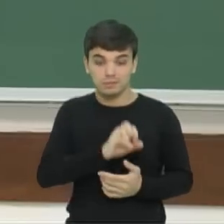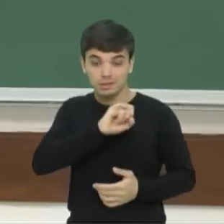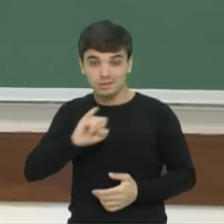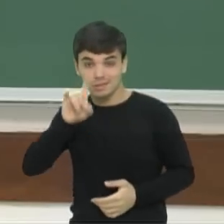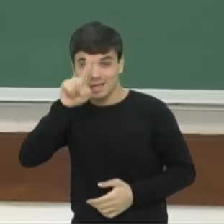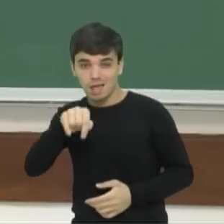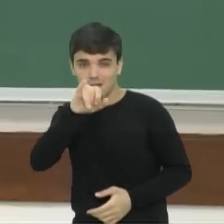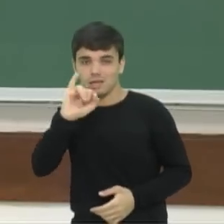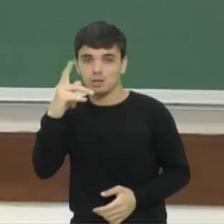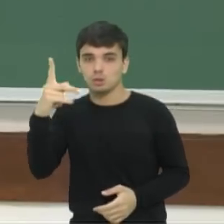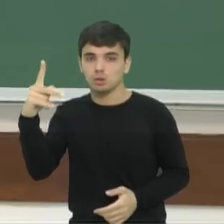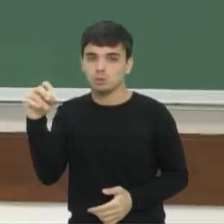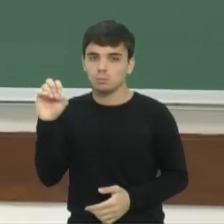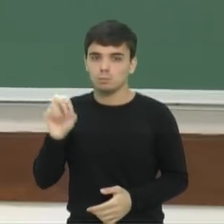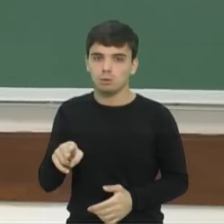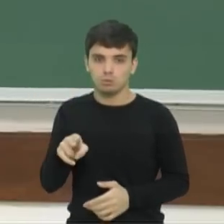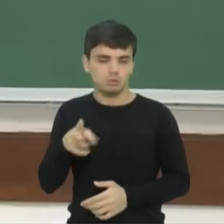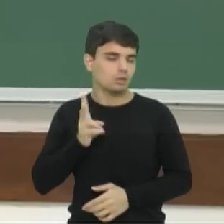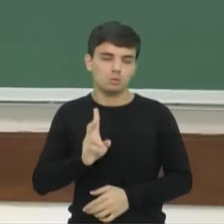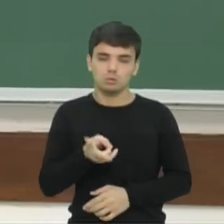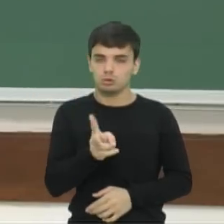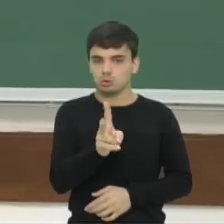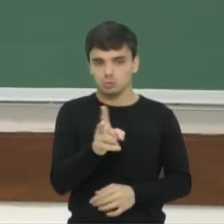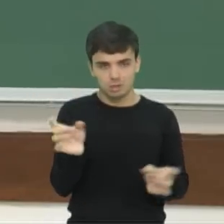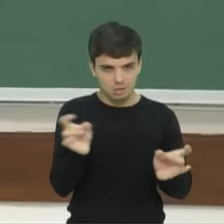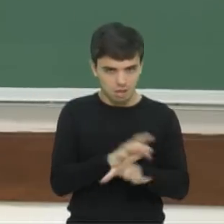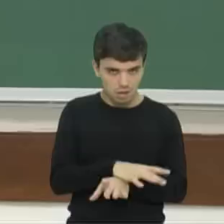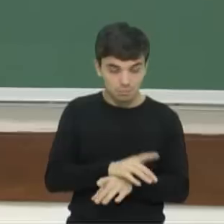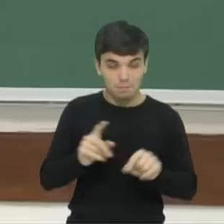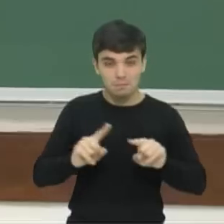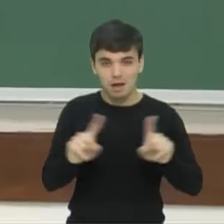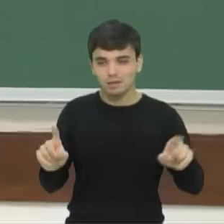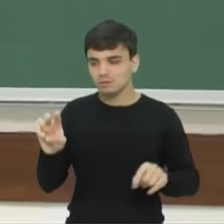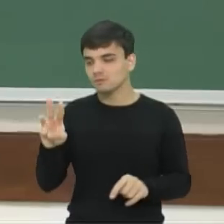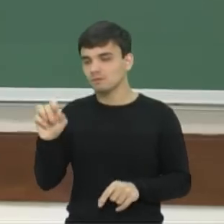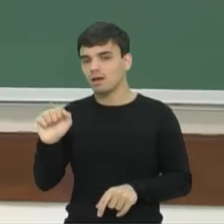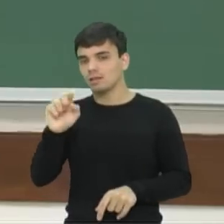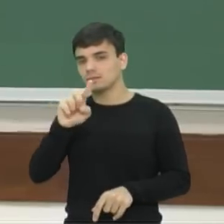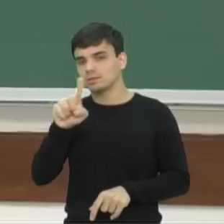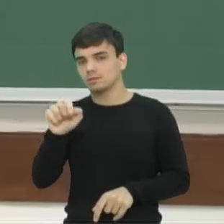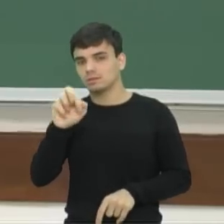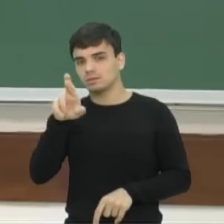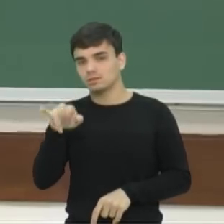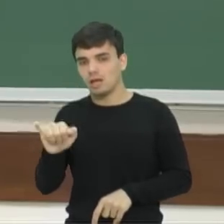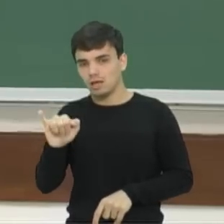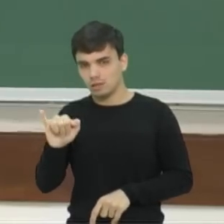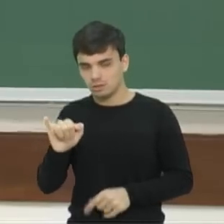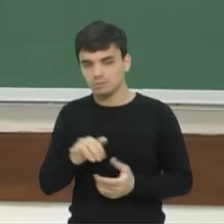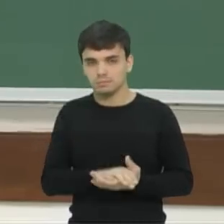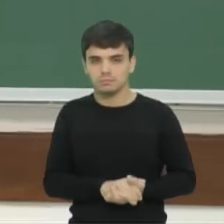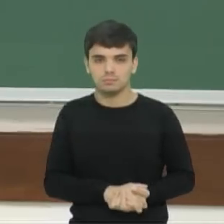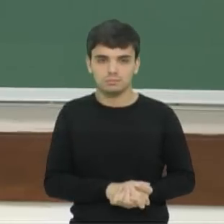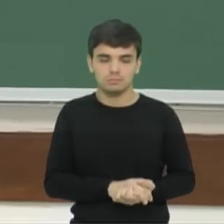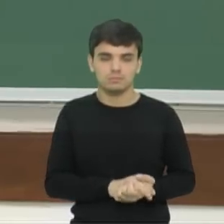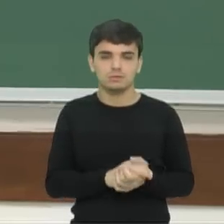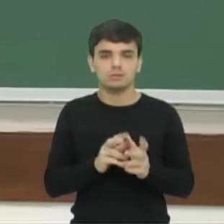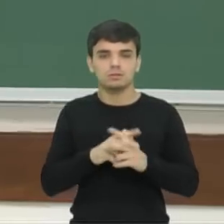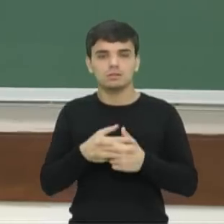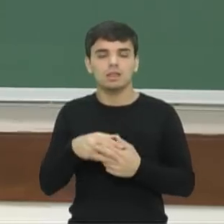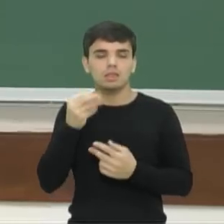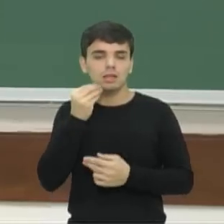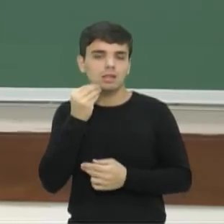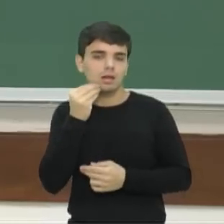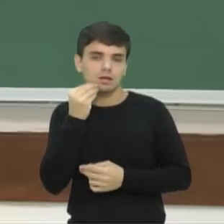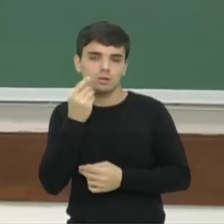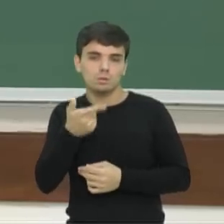luta seria encerrada naquele momento, então os atletas ali tentam aplicar o outro golpe, então como houve a queda, o atleta tenta aplicar outros golpes,